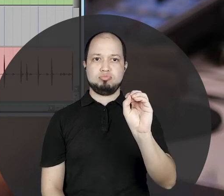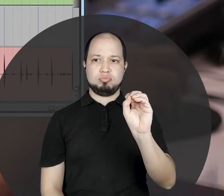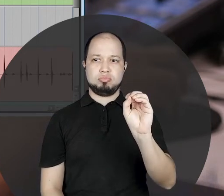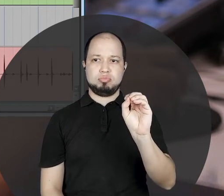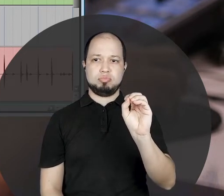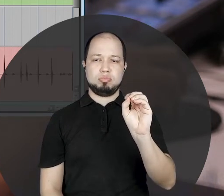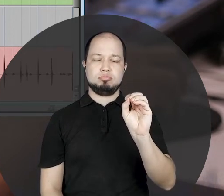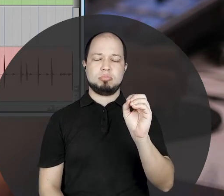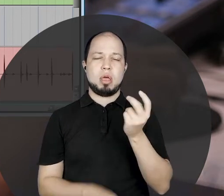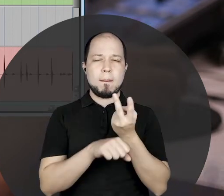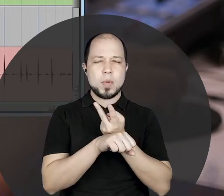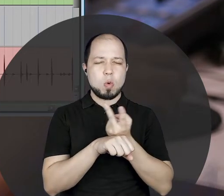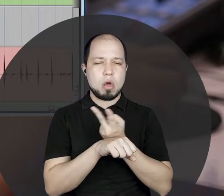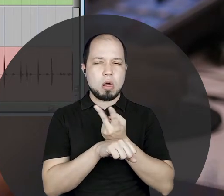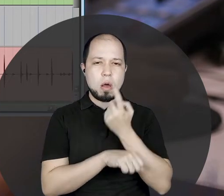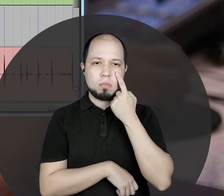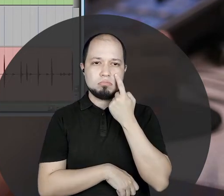FX, cadê?